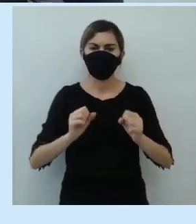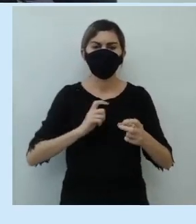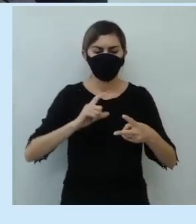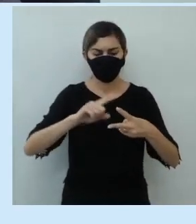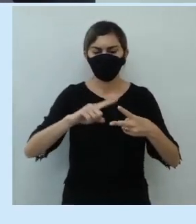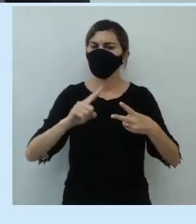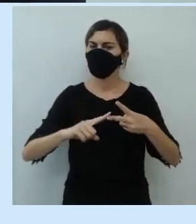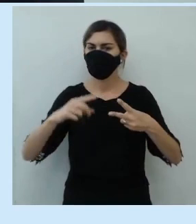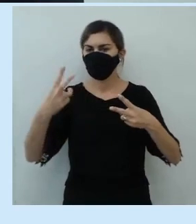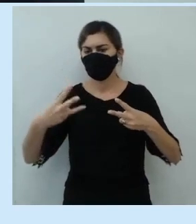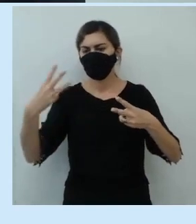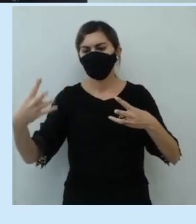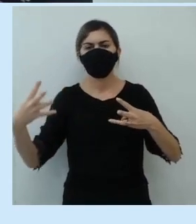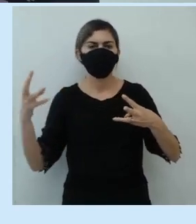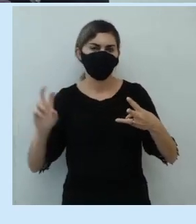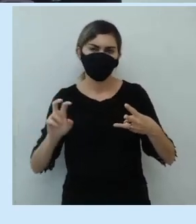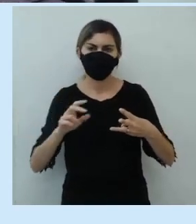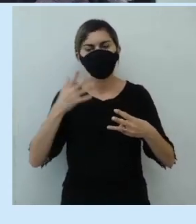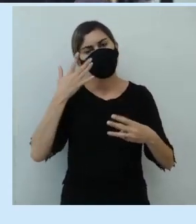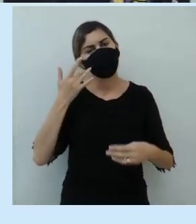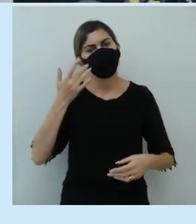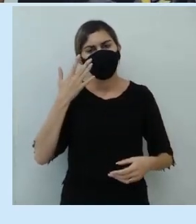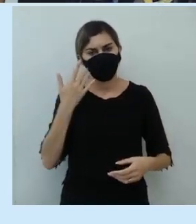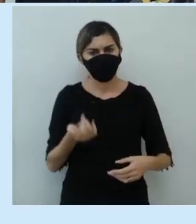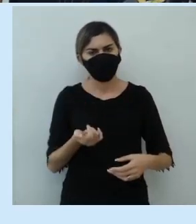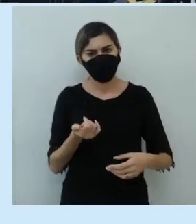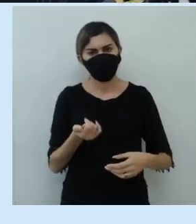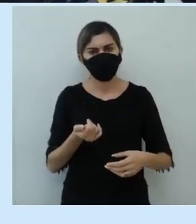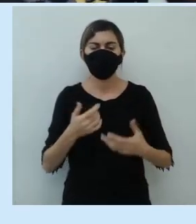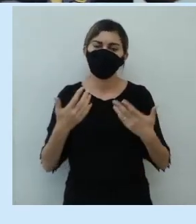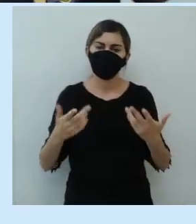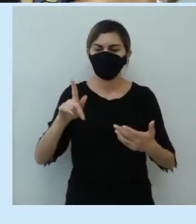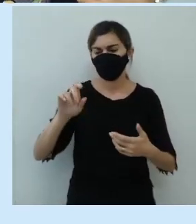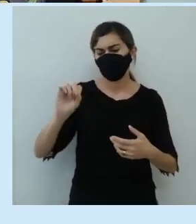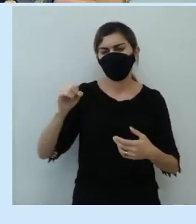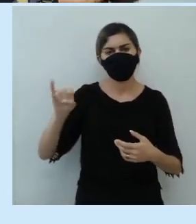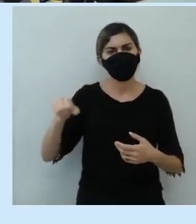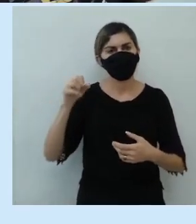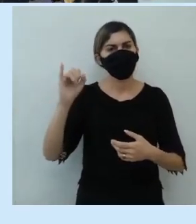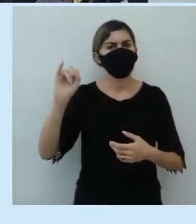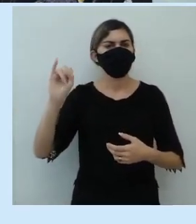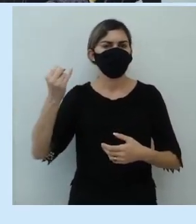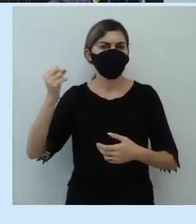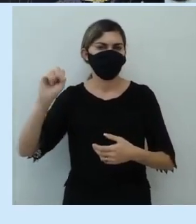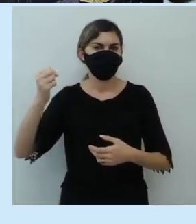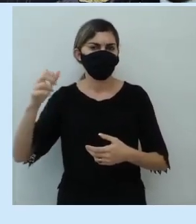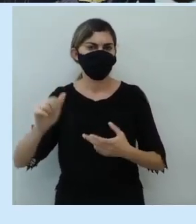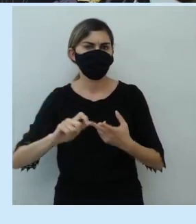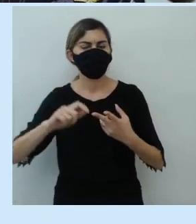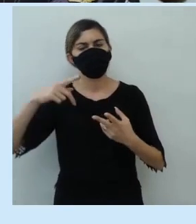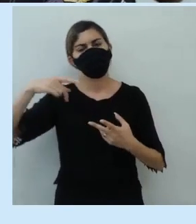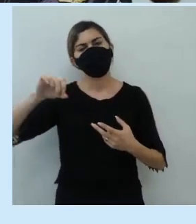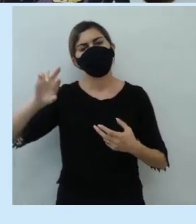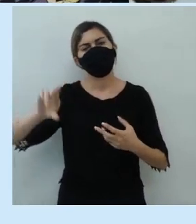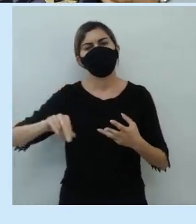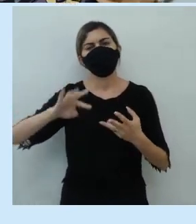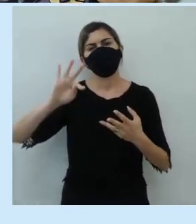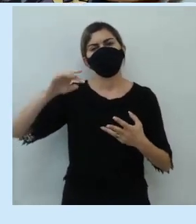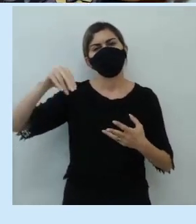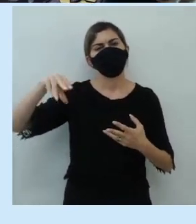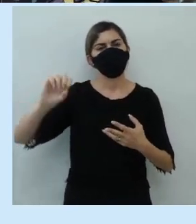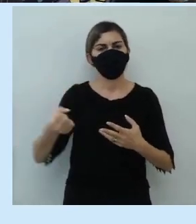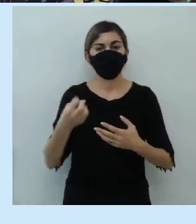2, 3, 4, 5 cenas. Cena número 1. Jéssica, Pedro, Tomás. os três acabam de